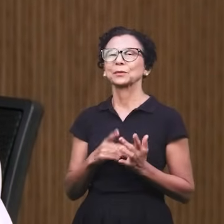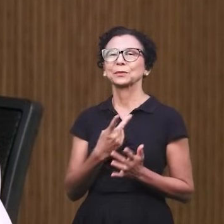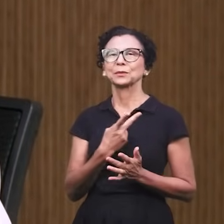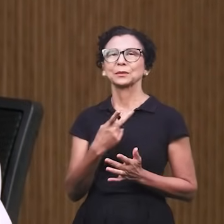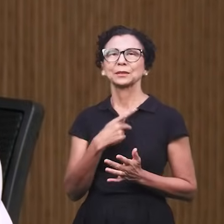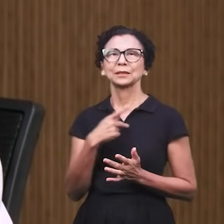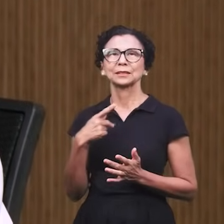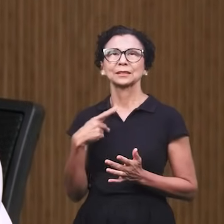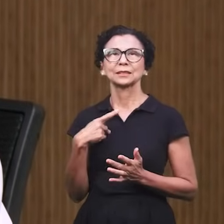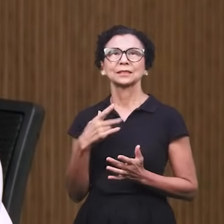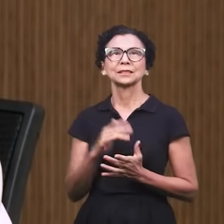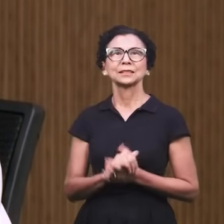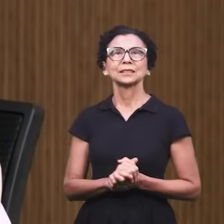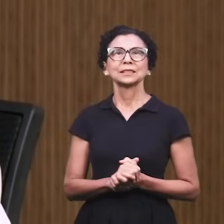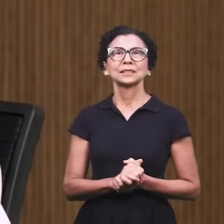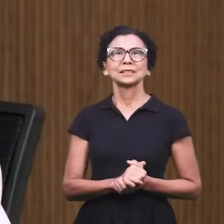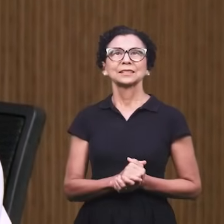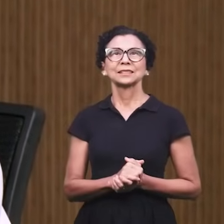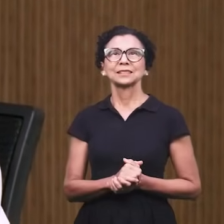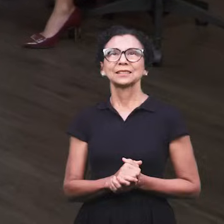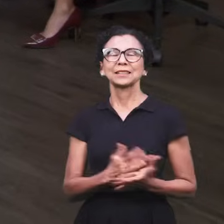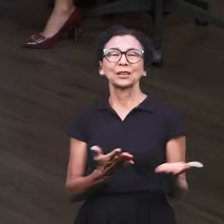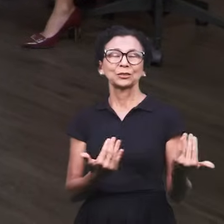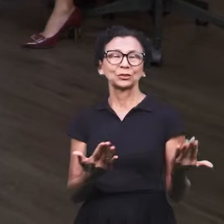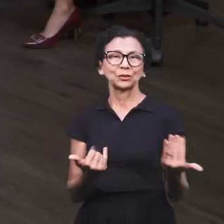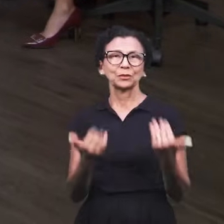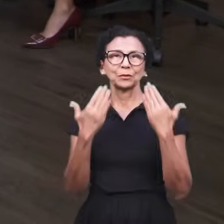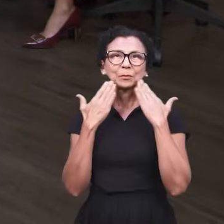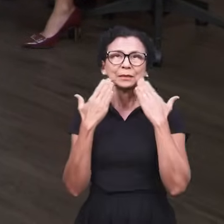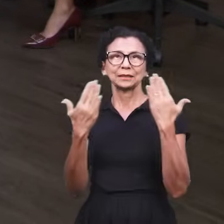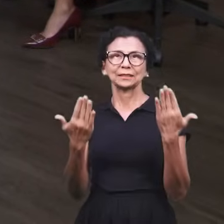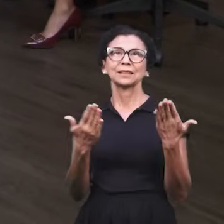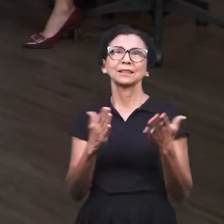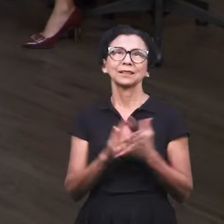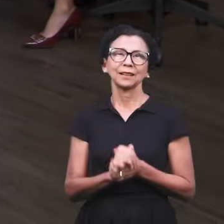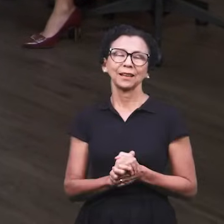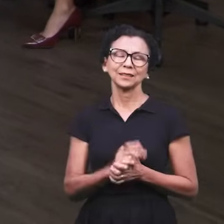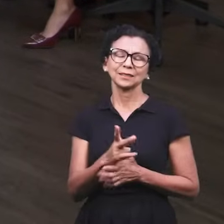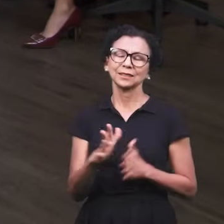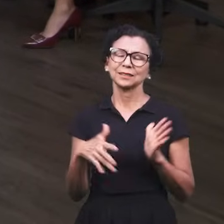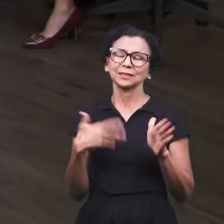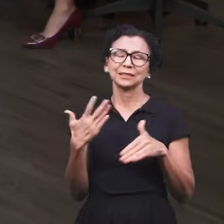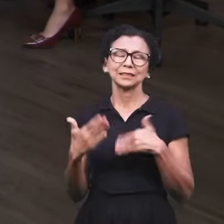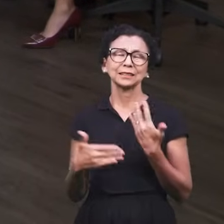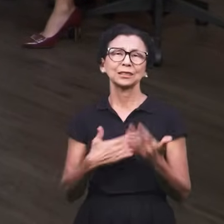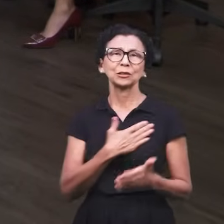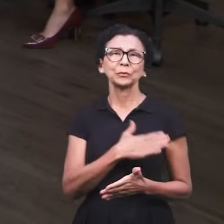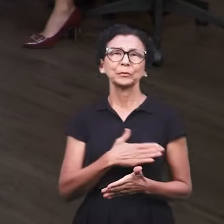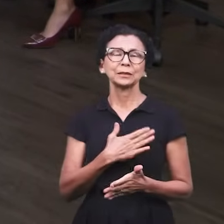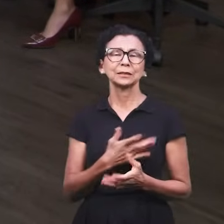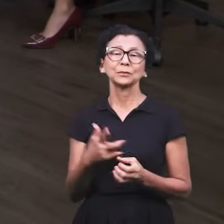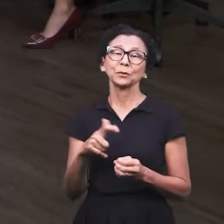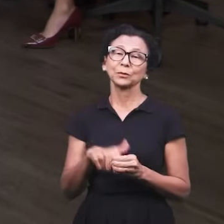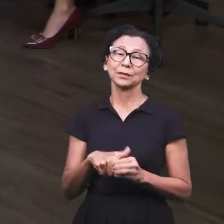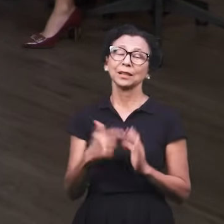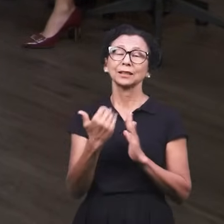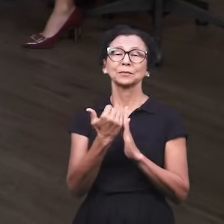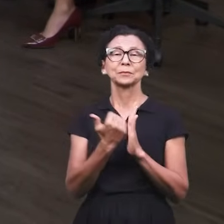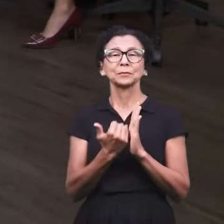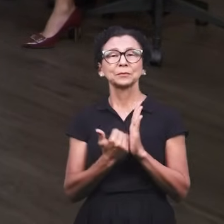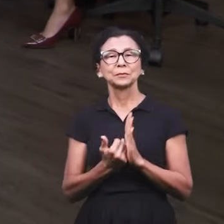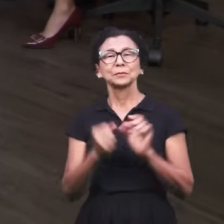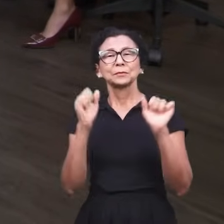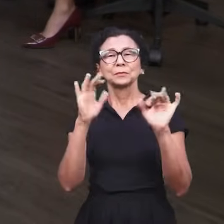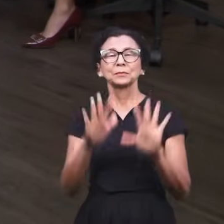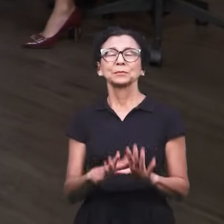A paz do Senhor também aqui aos nossos jovens, que eu vou apresentar agora. É sempre uma alegria, um prazer estar aqui neste programa, poder participar dessa bênção